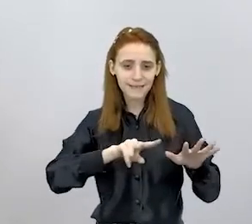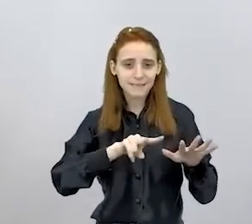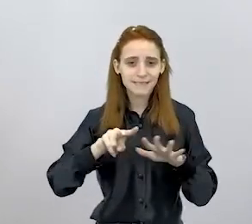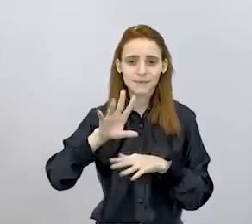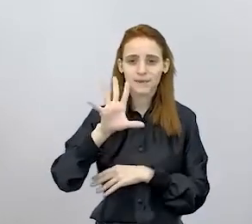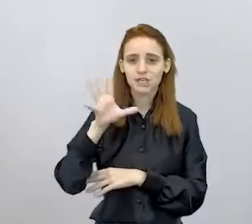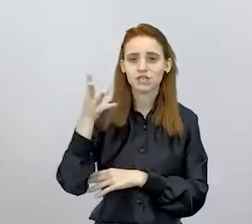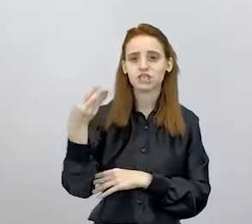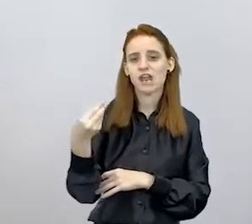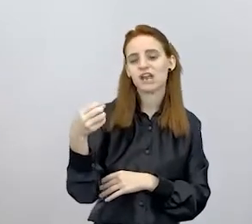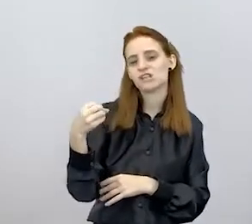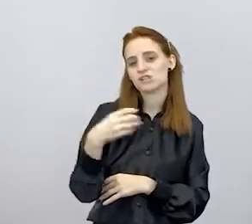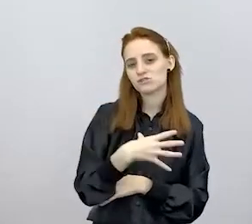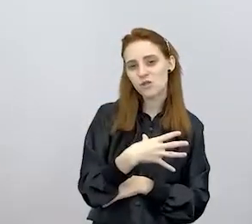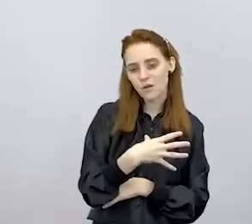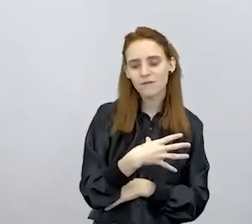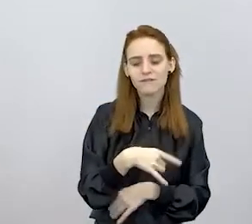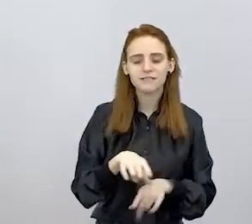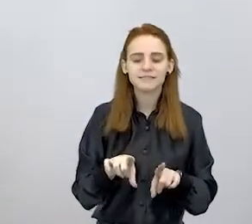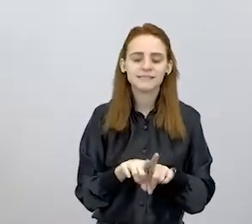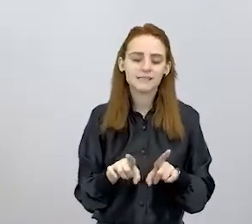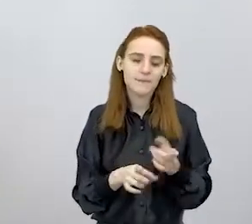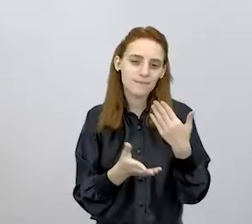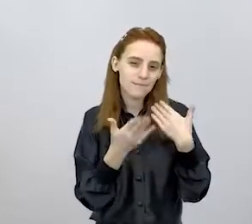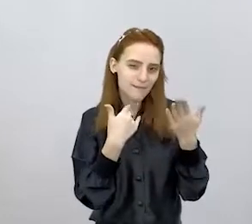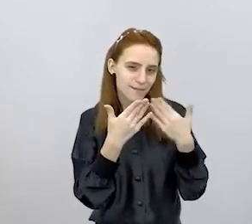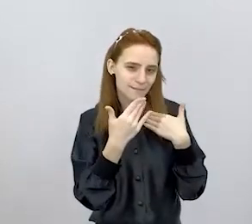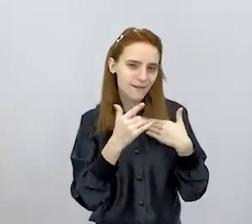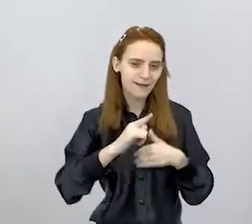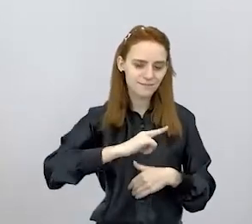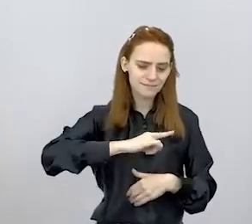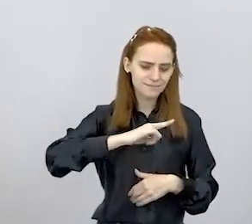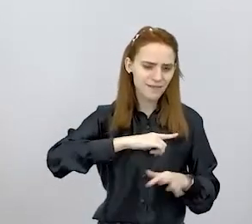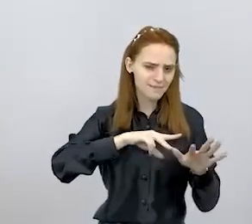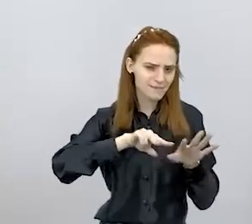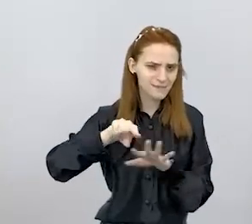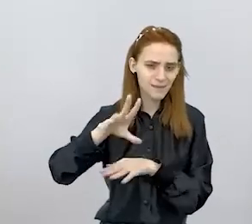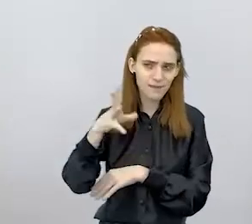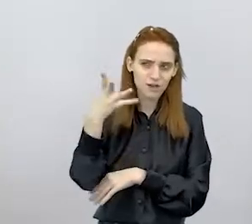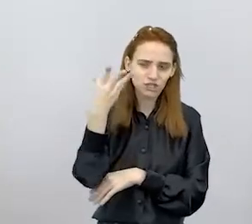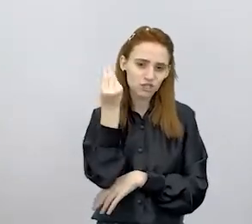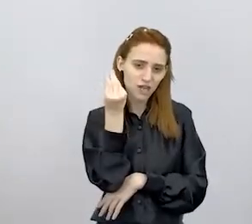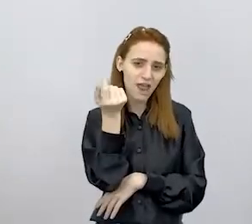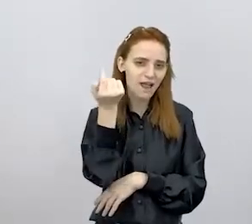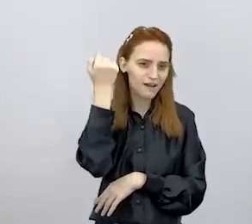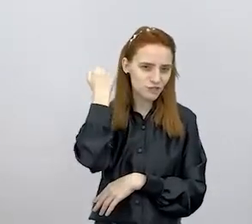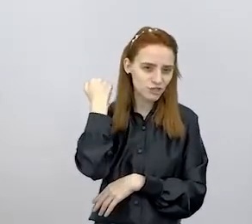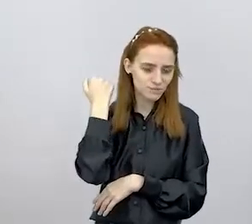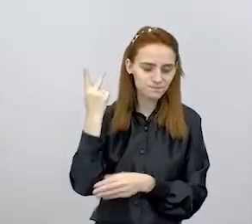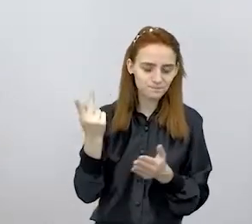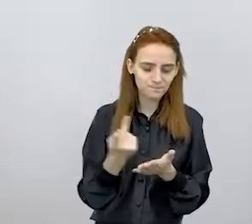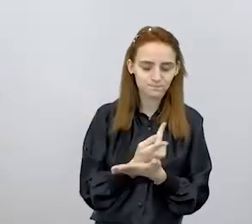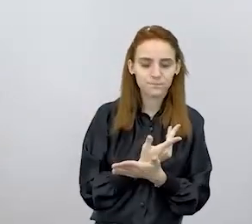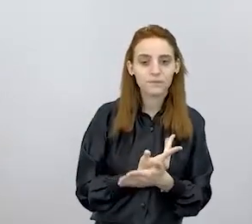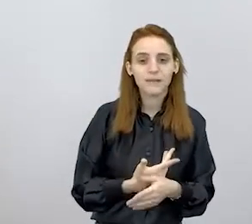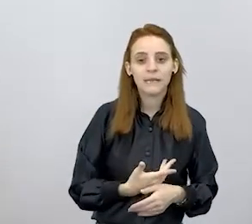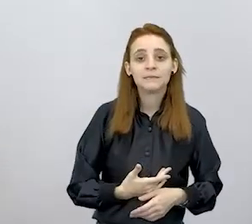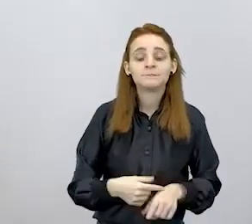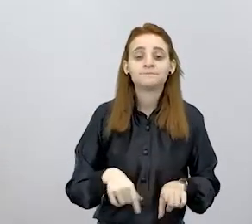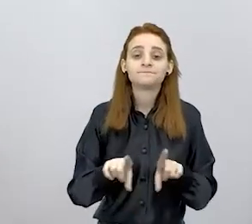22 e as possibilidades de debate que ela deixou, trazendo a questão importantíssima de que nós precisamos